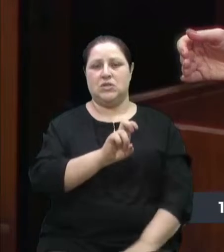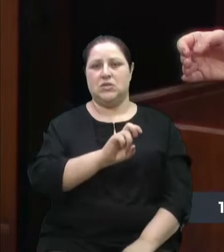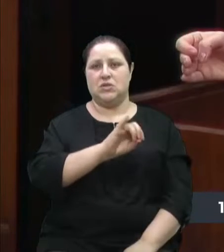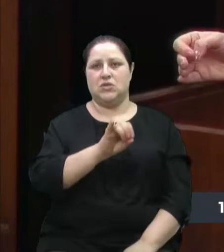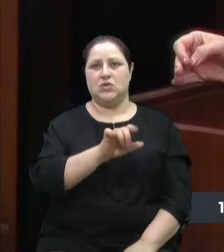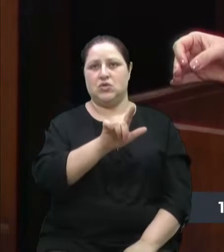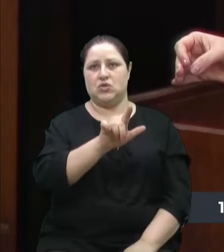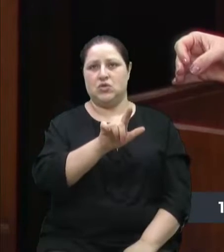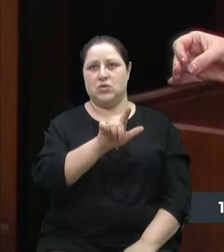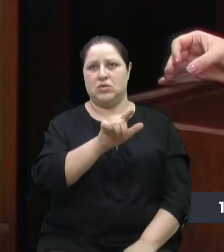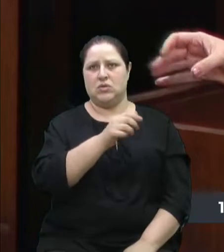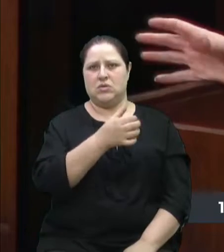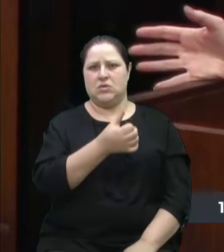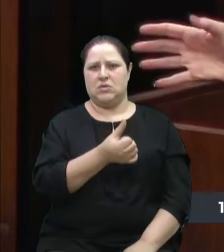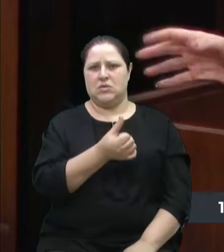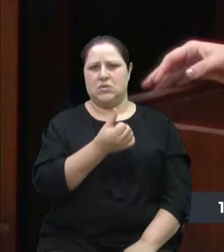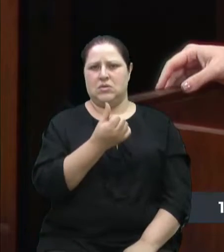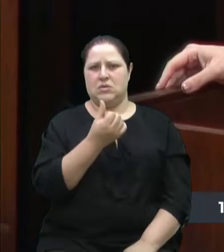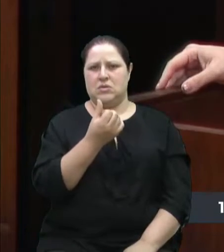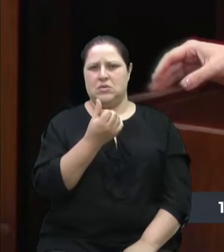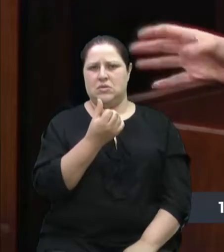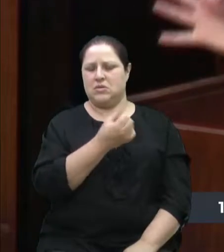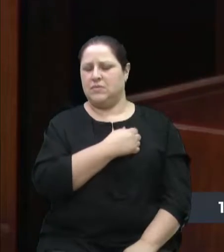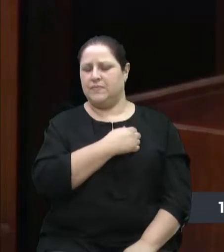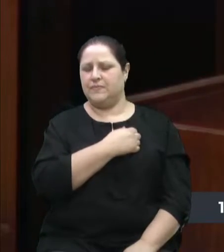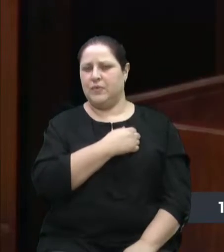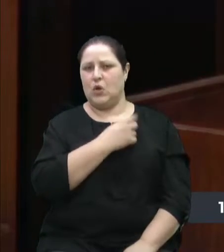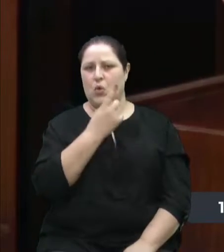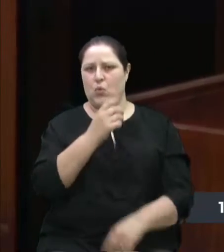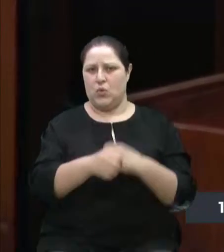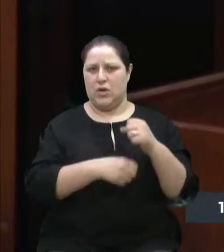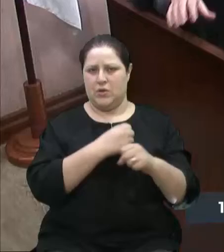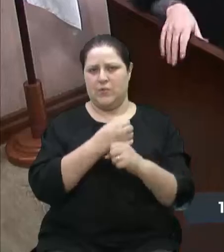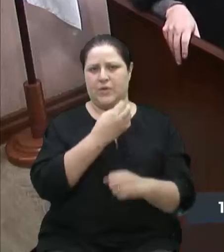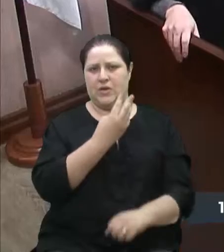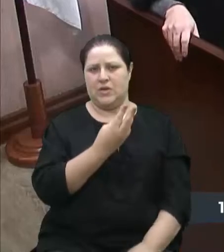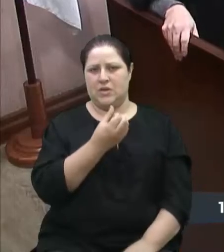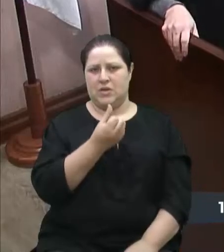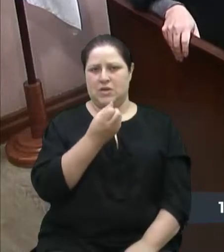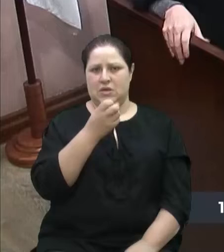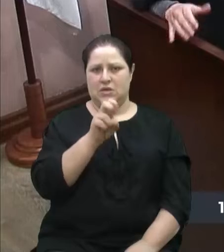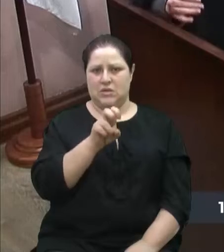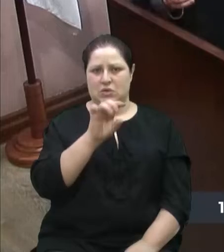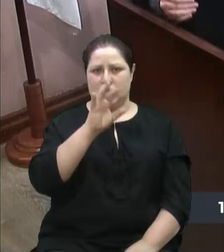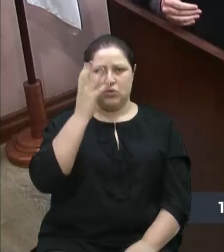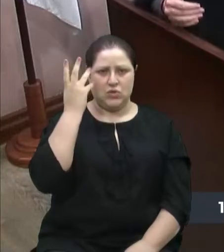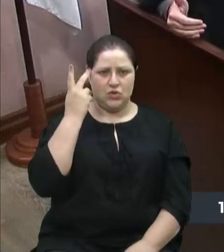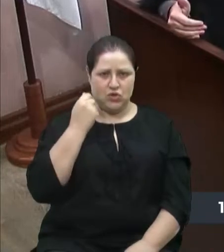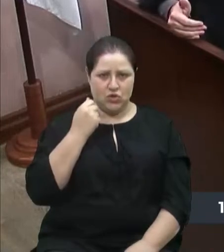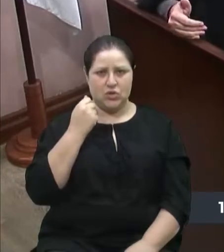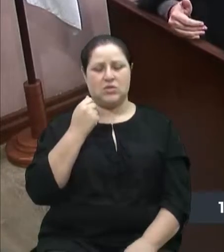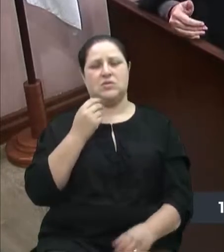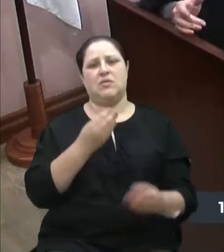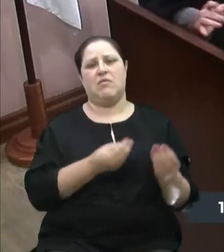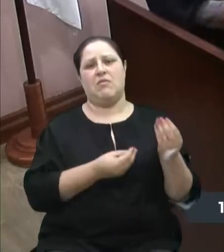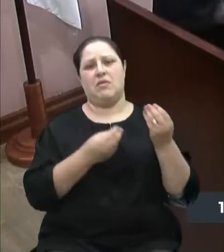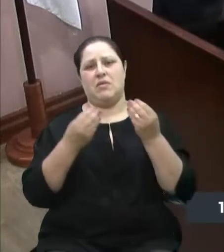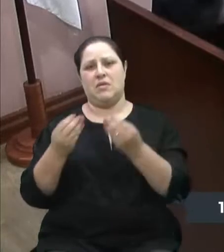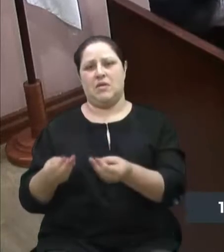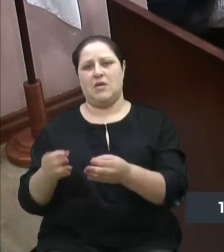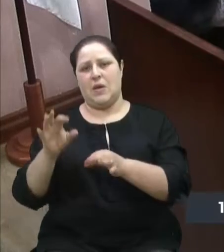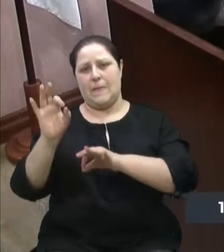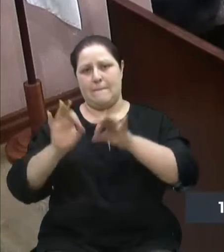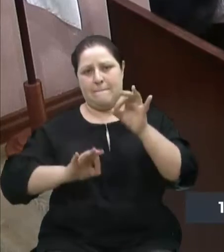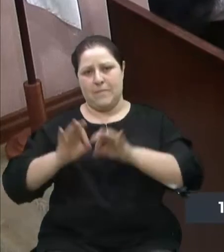de 365 dias, ou seja, 1 ano, para entregar esse plano de mobilidade. E aí quem